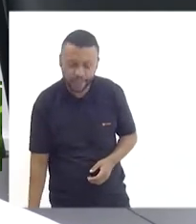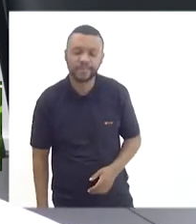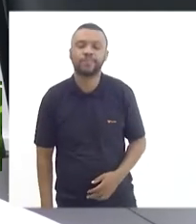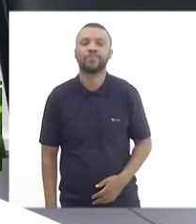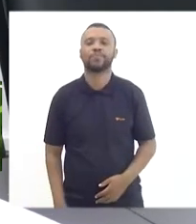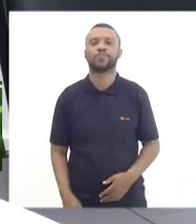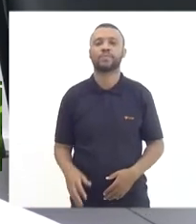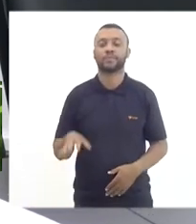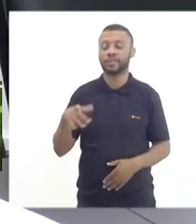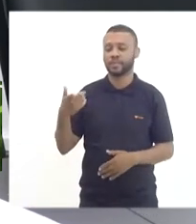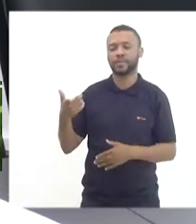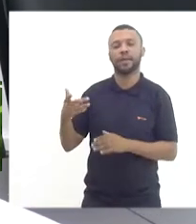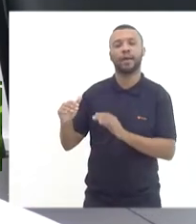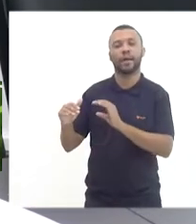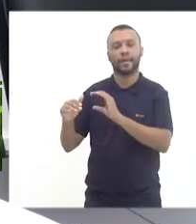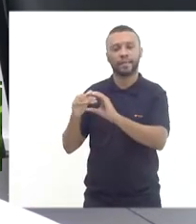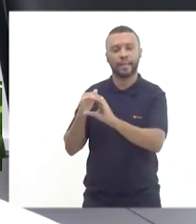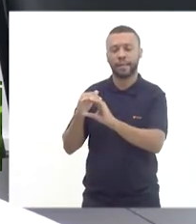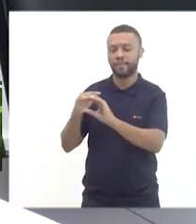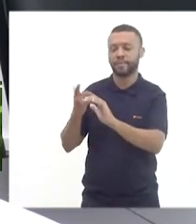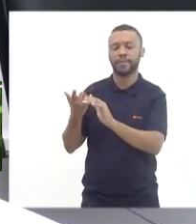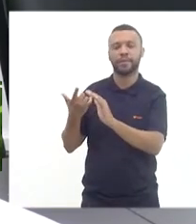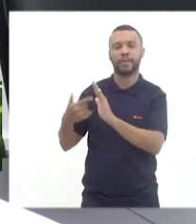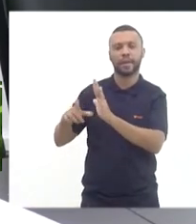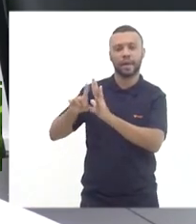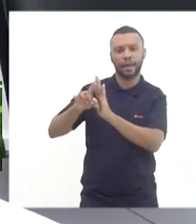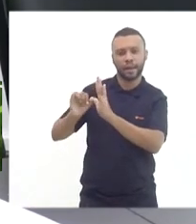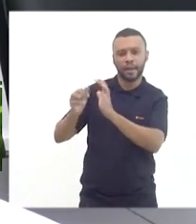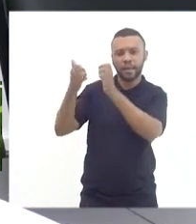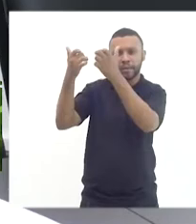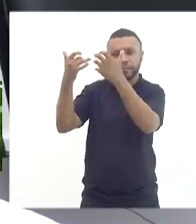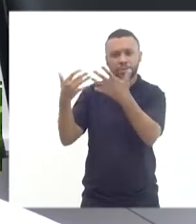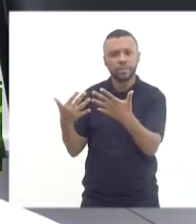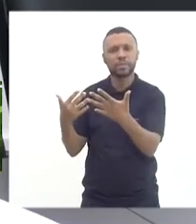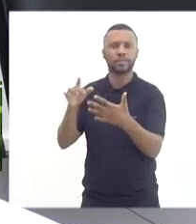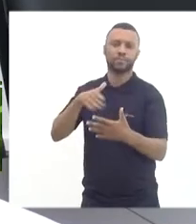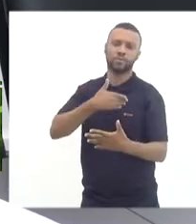esse instrumento do Estado, né, para poder